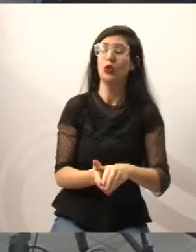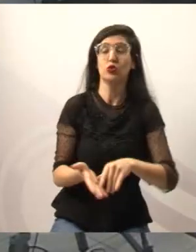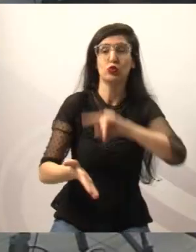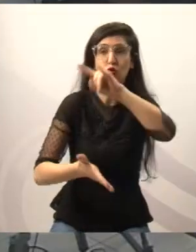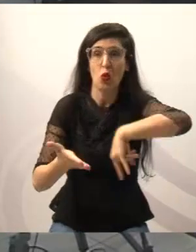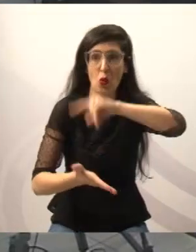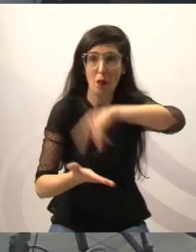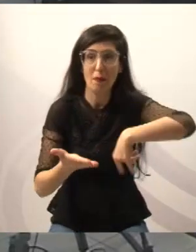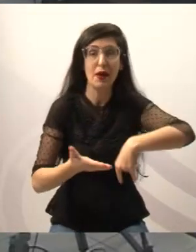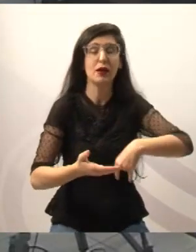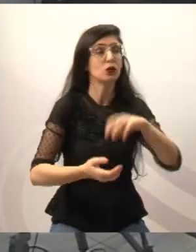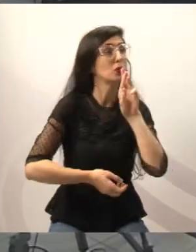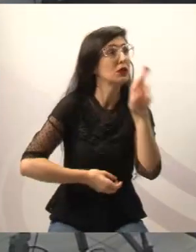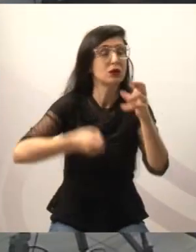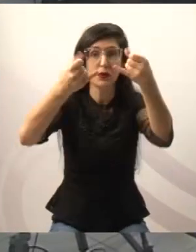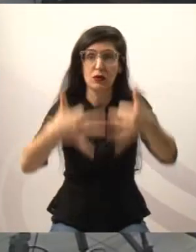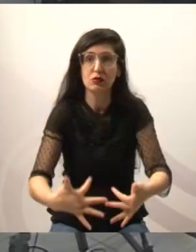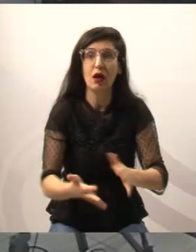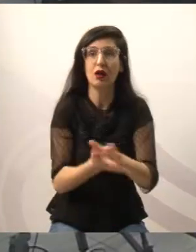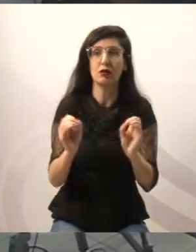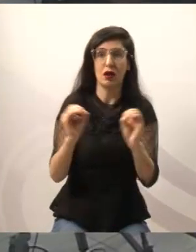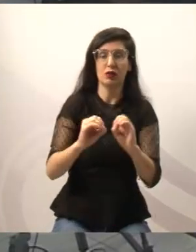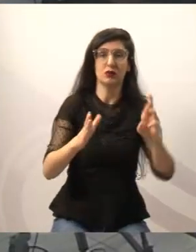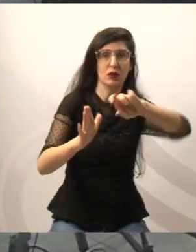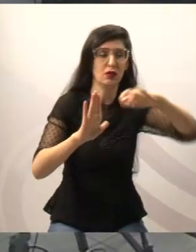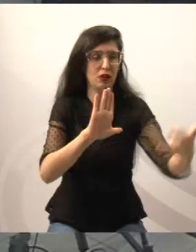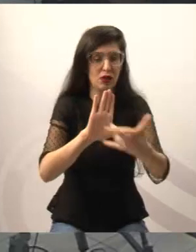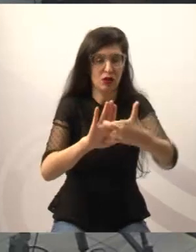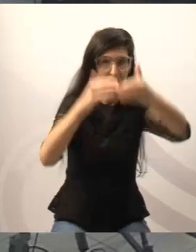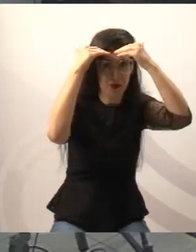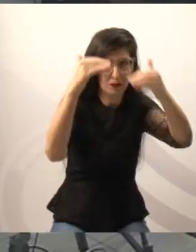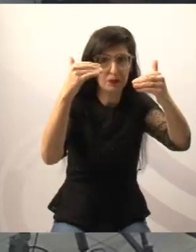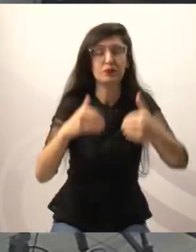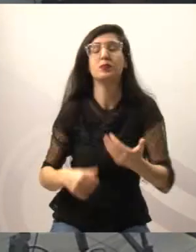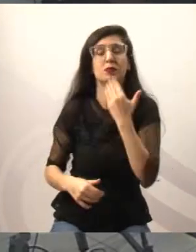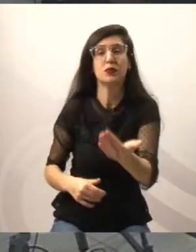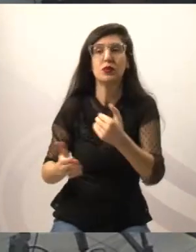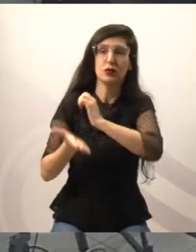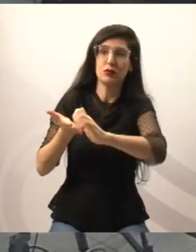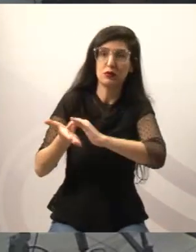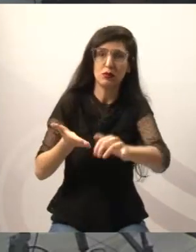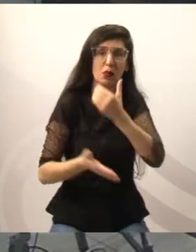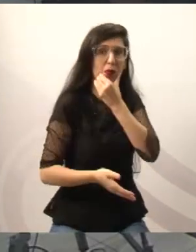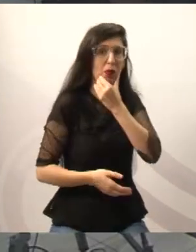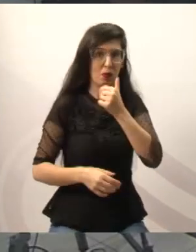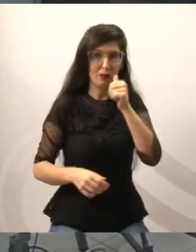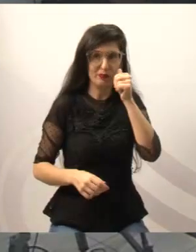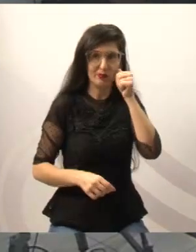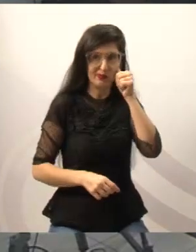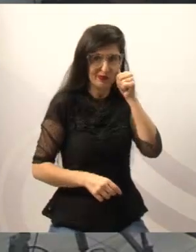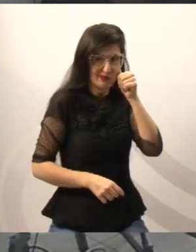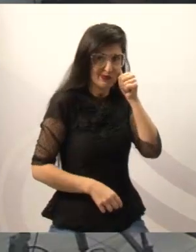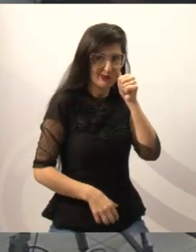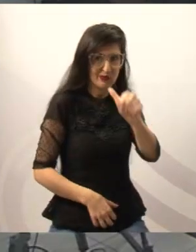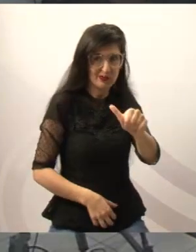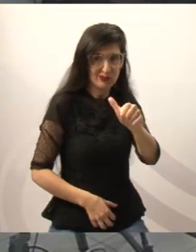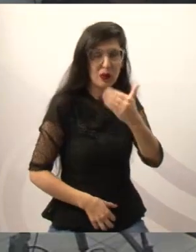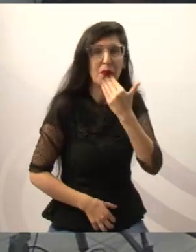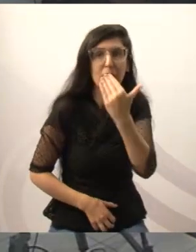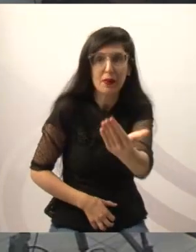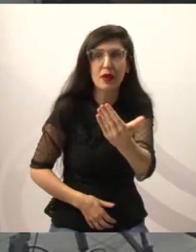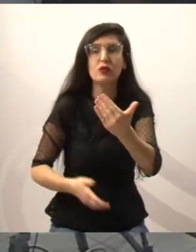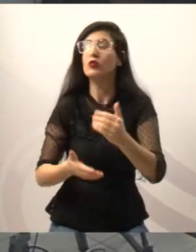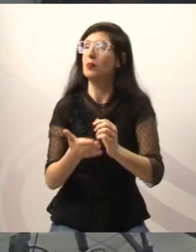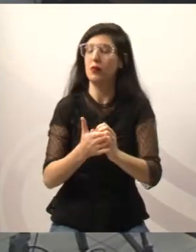foram apreciados na forma regimental. Solicito à segunda secretária que faça a leitura das sínteses dos pedidos